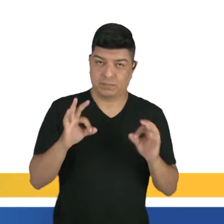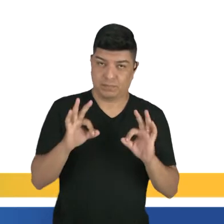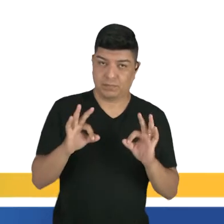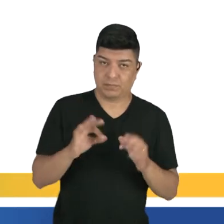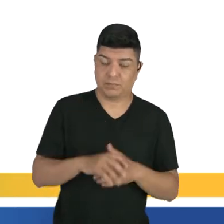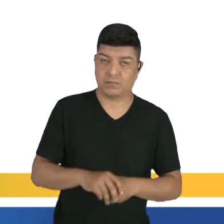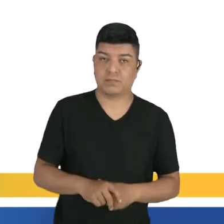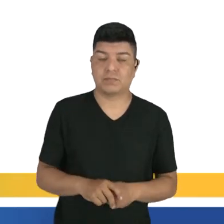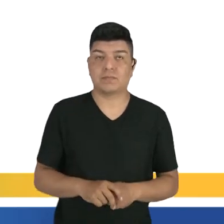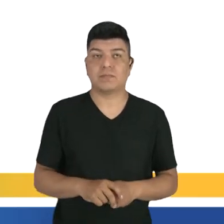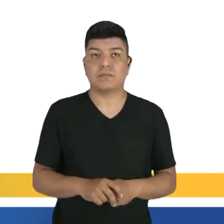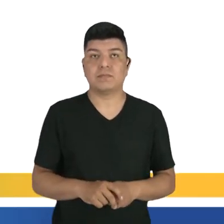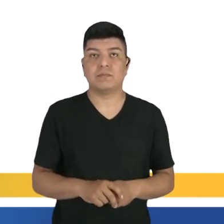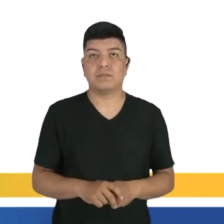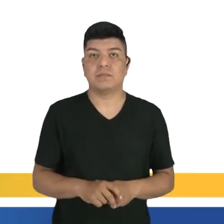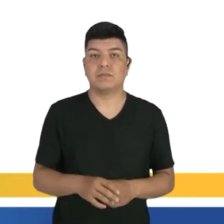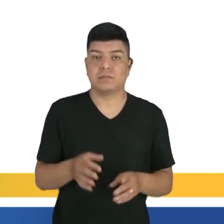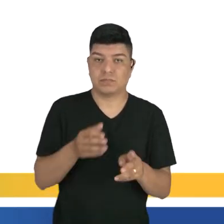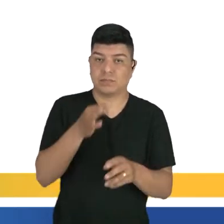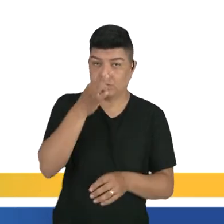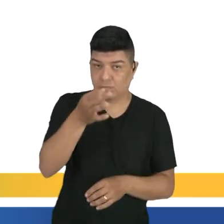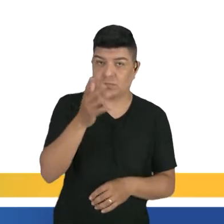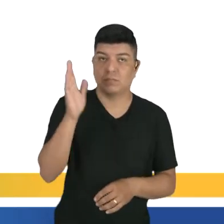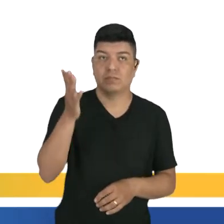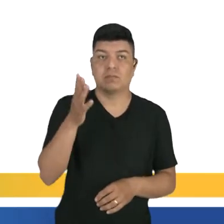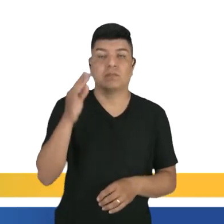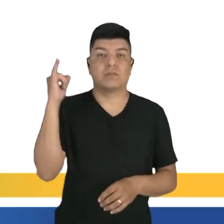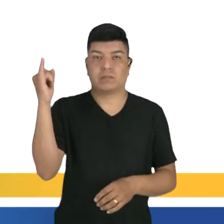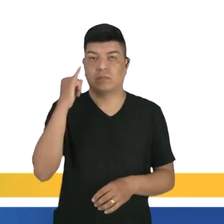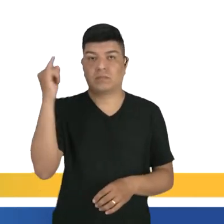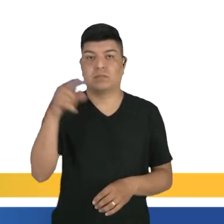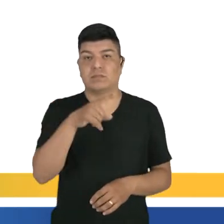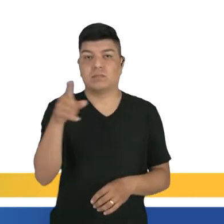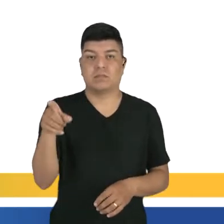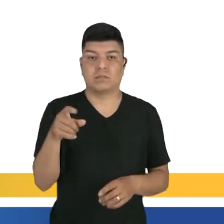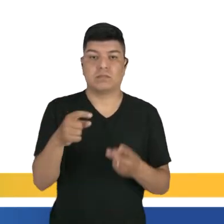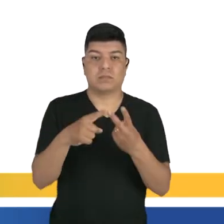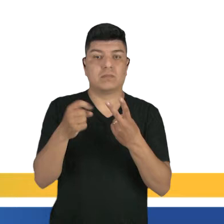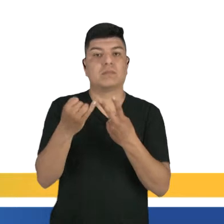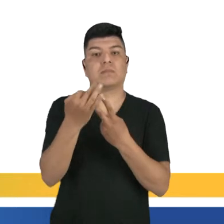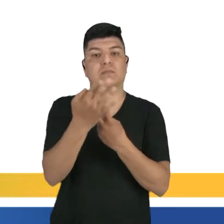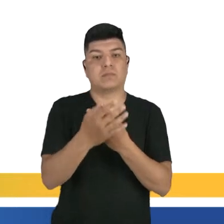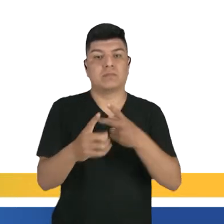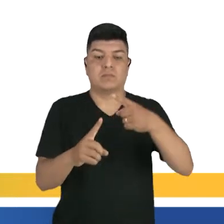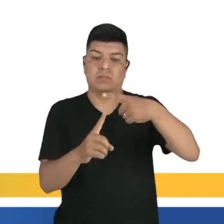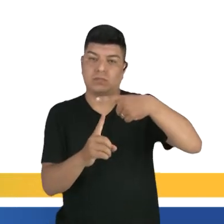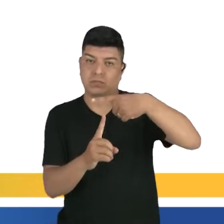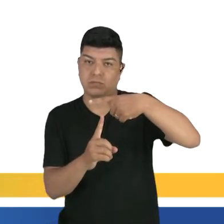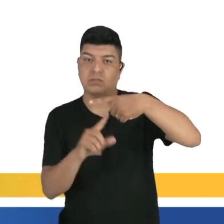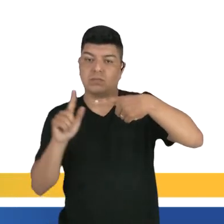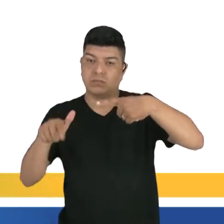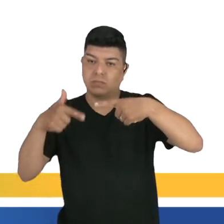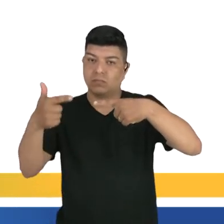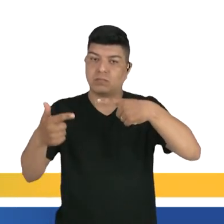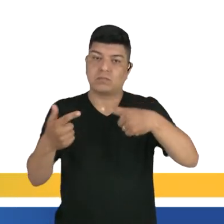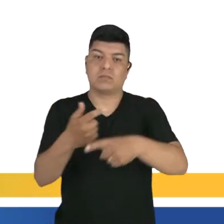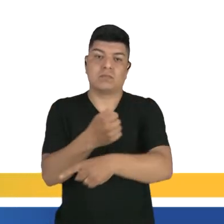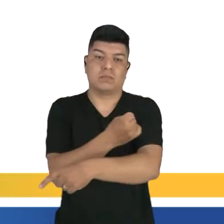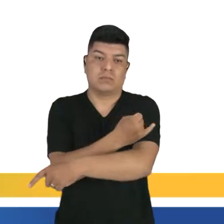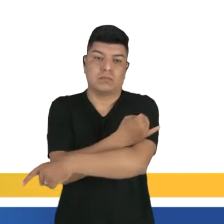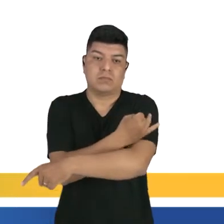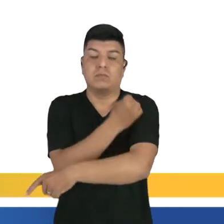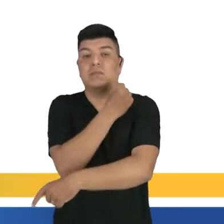Certinho? Então, como já comentei aí, né, vai ser muito importante a gente racionalizar denominadores, né, ao longo do ensino médio,